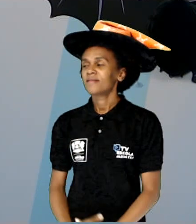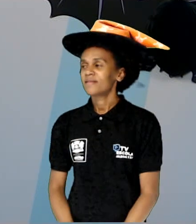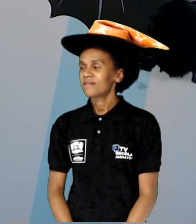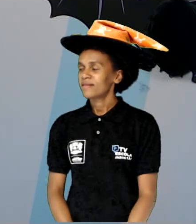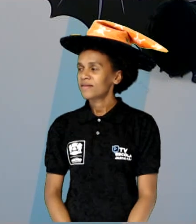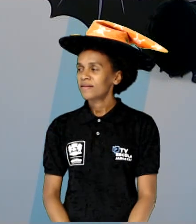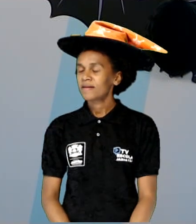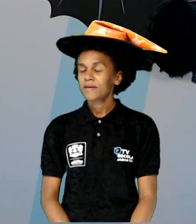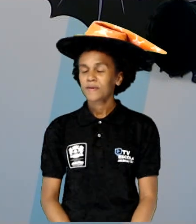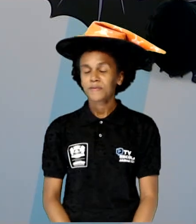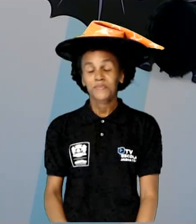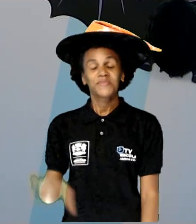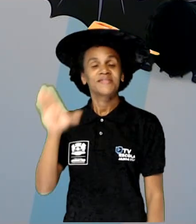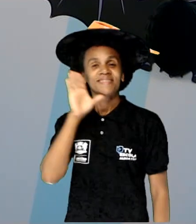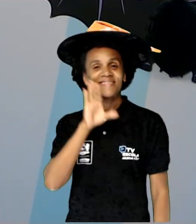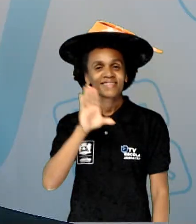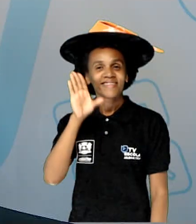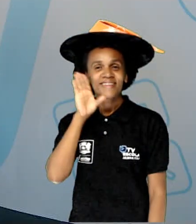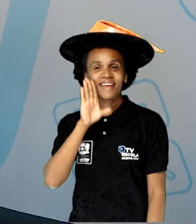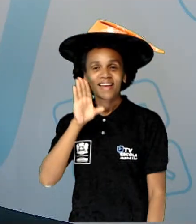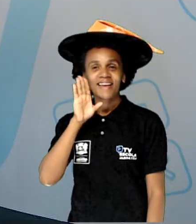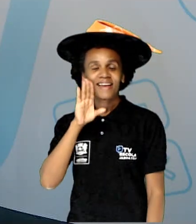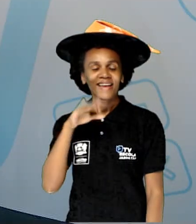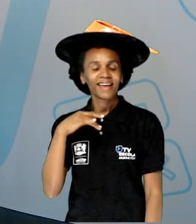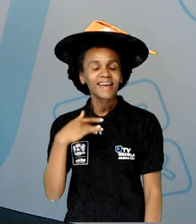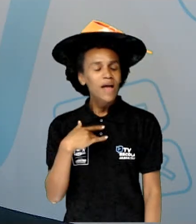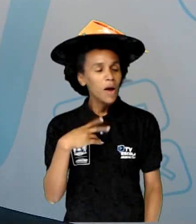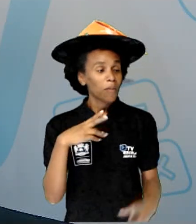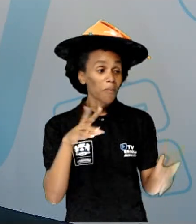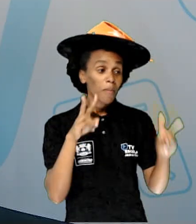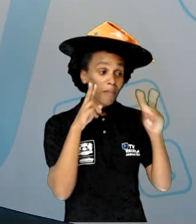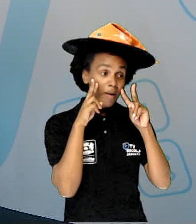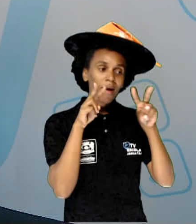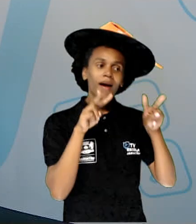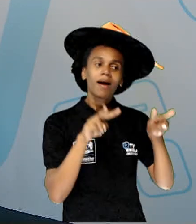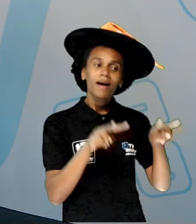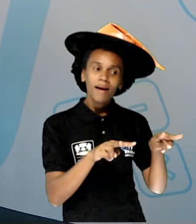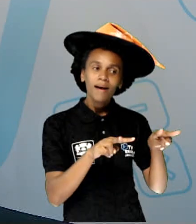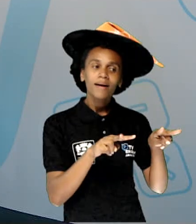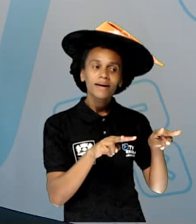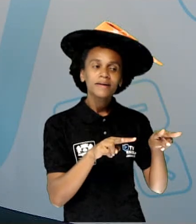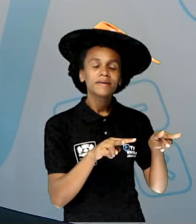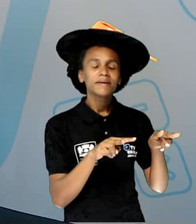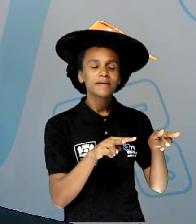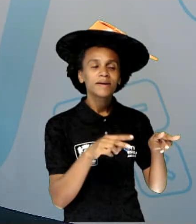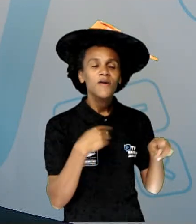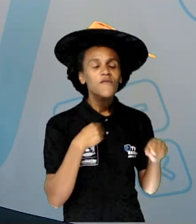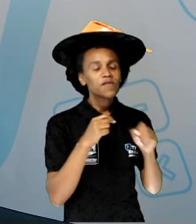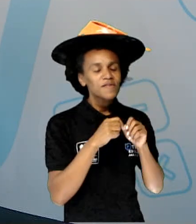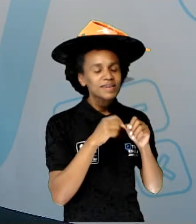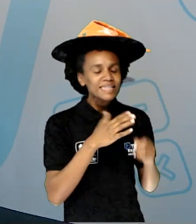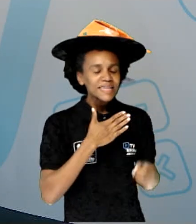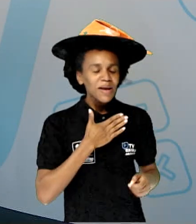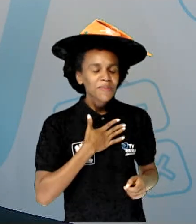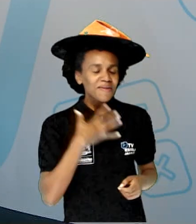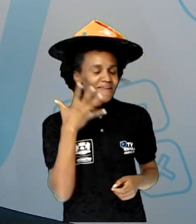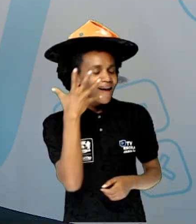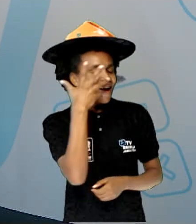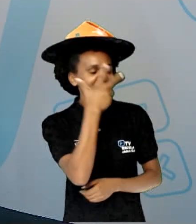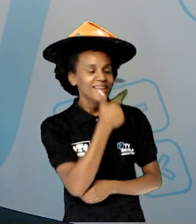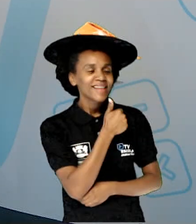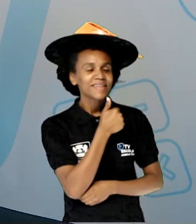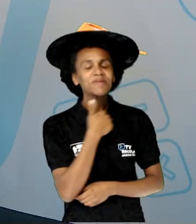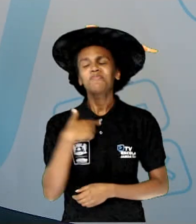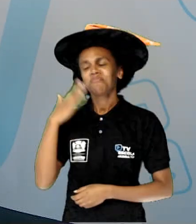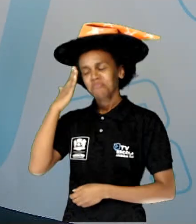Olha que legal eu tô brincando gostei que tipo Professor Nilson muito linda